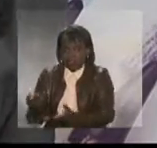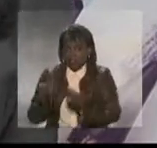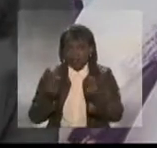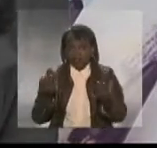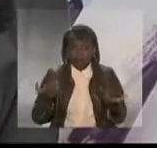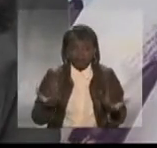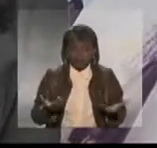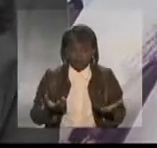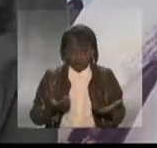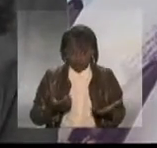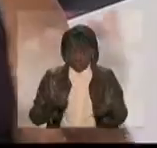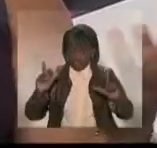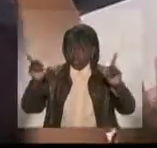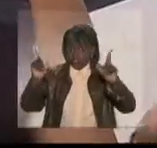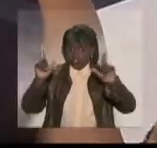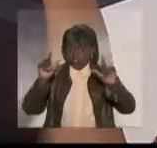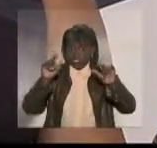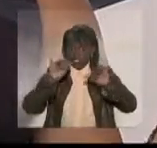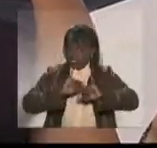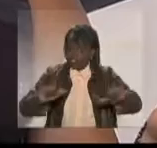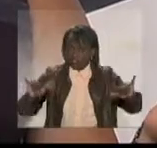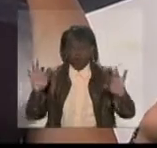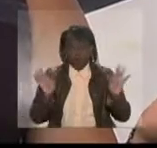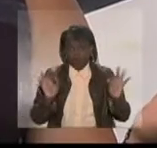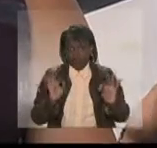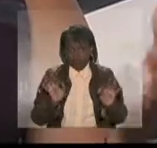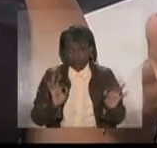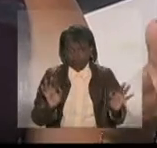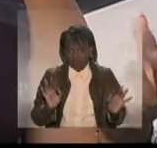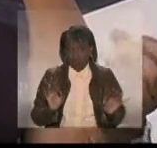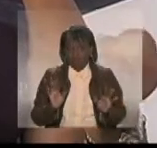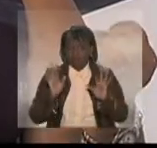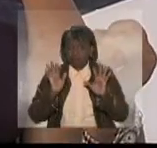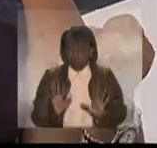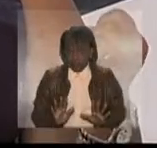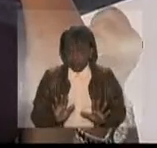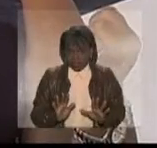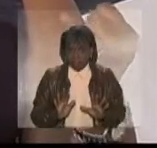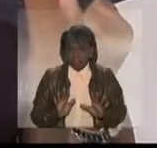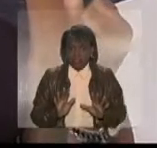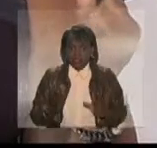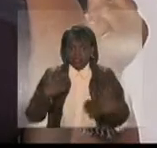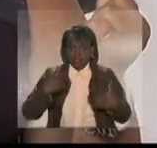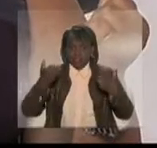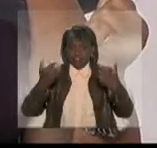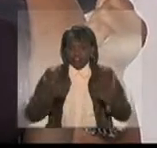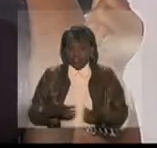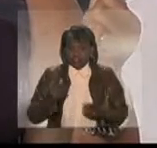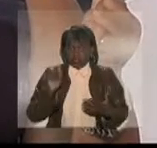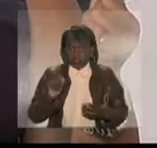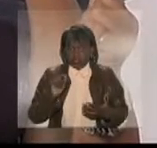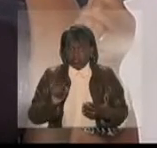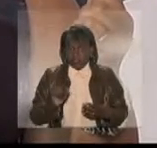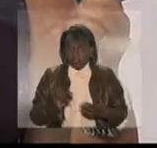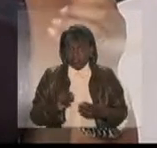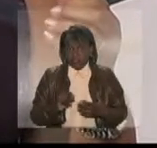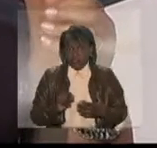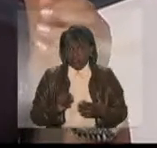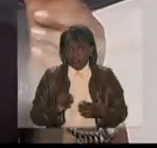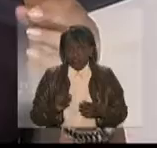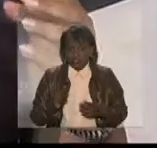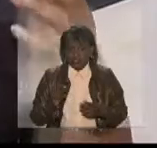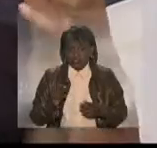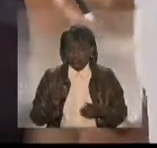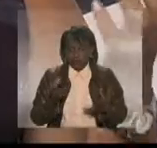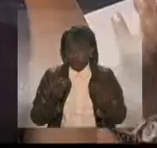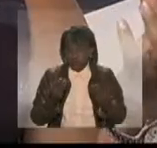vê isso lá na tua região? A mídia não divulga. A mídia não divulga, mas eu diria que